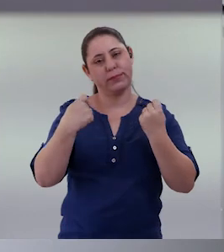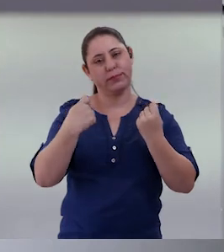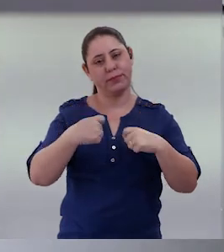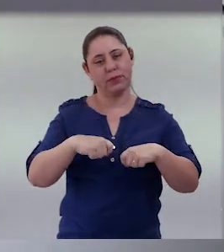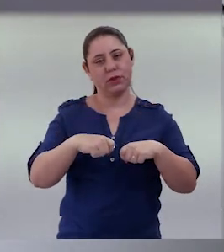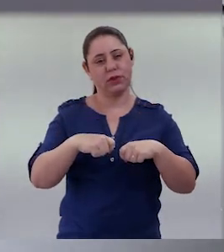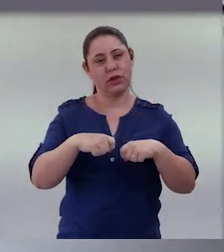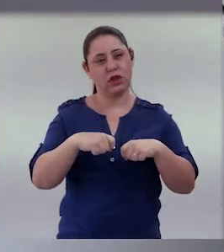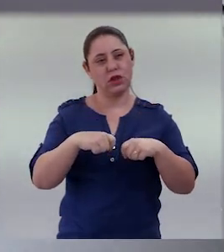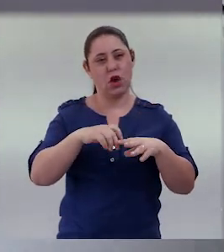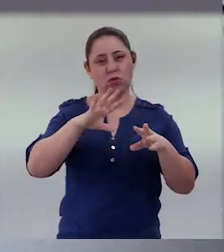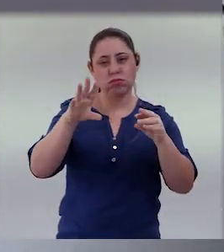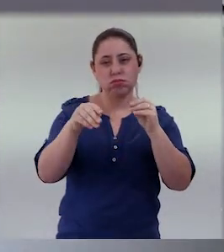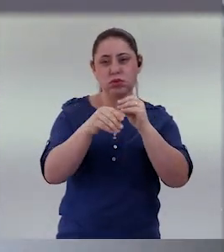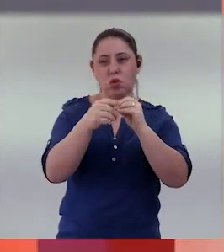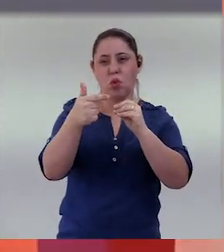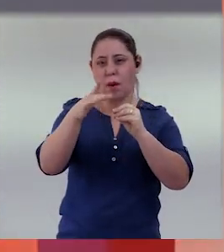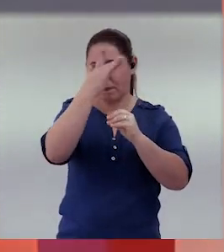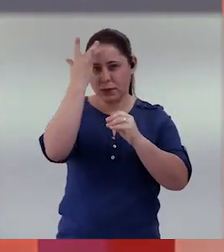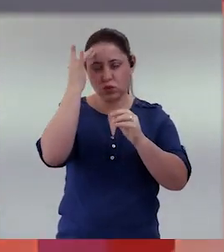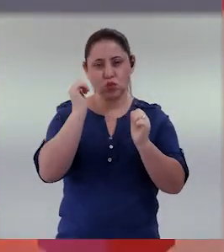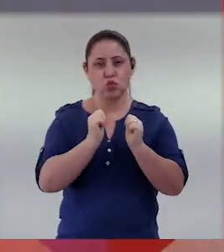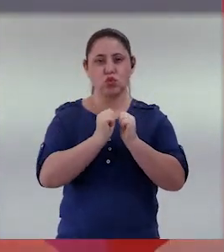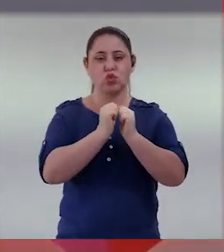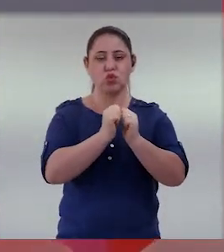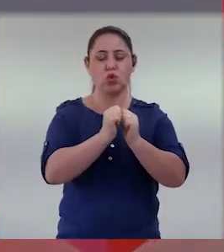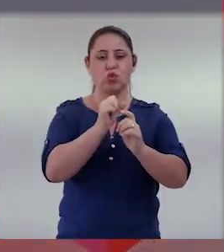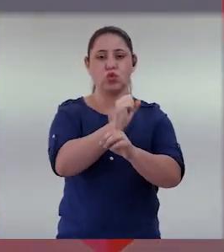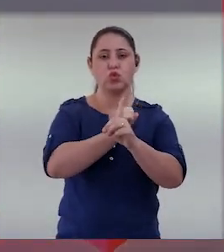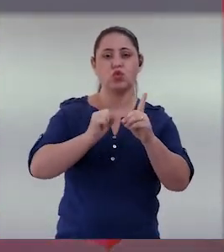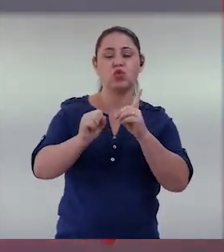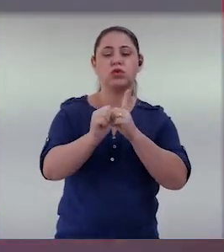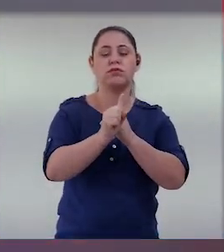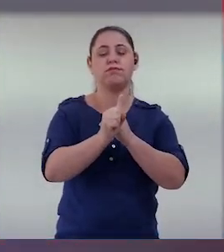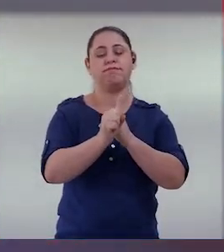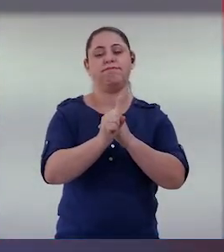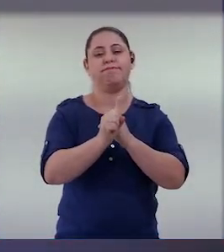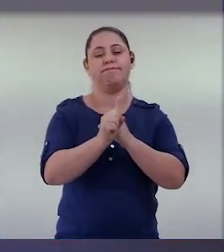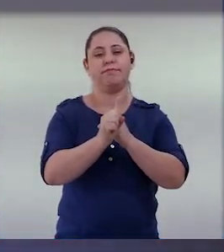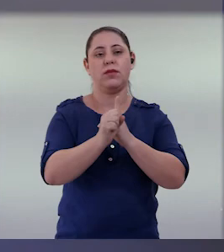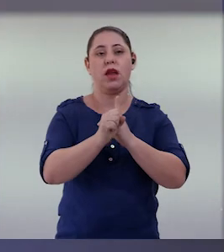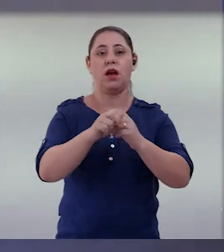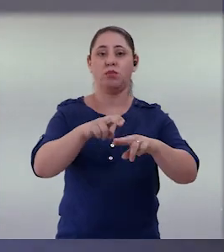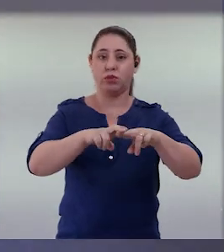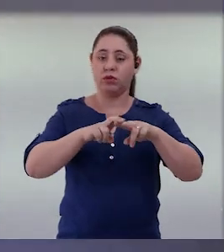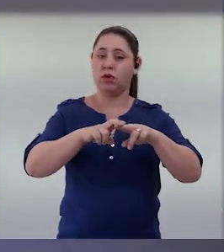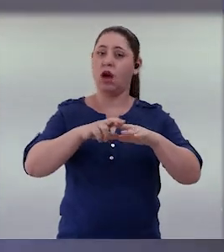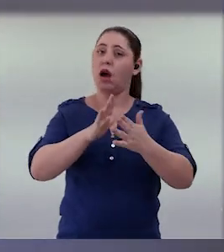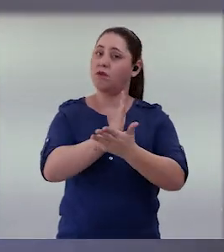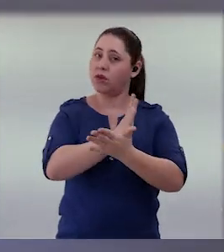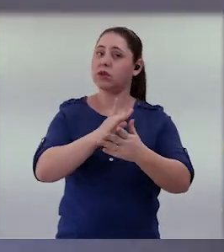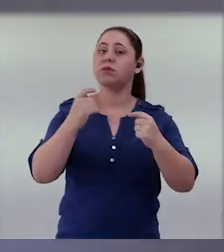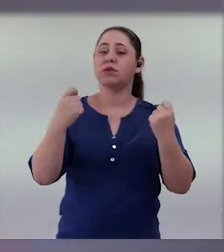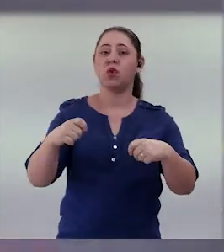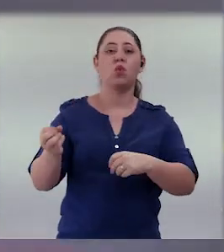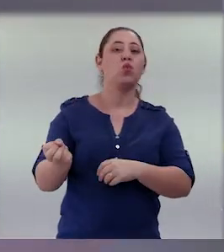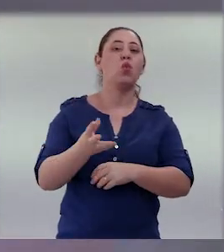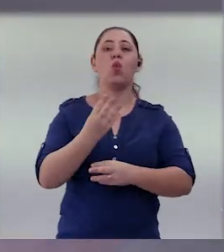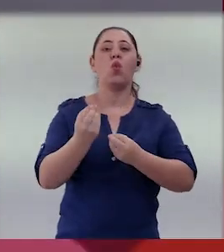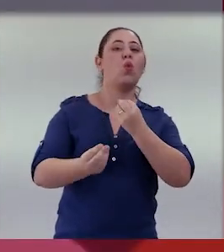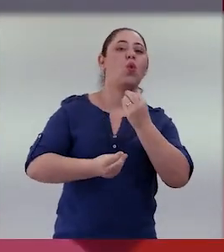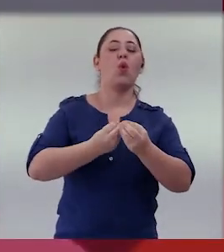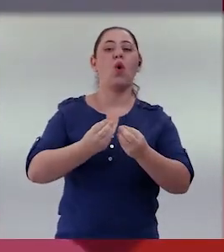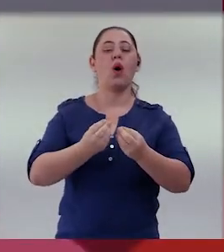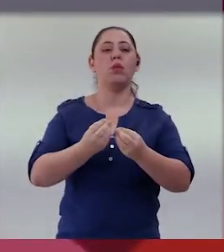gente precisa dessa complementação, a gente precisa dessa socialização. Por isso que às vezes a gente tem que